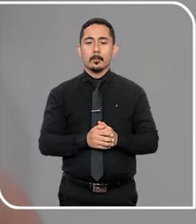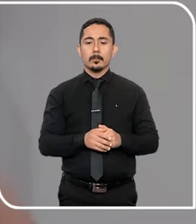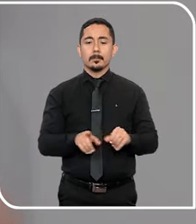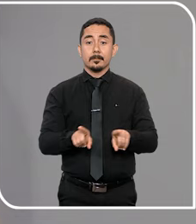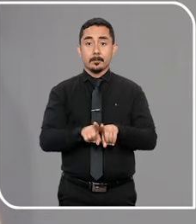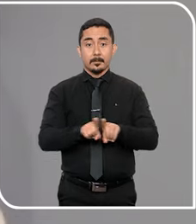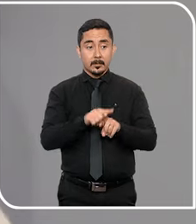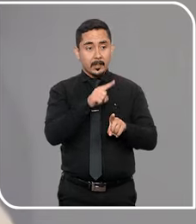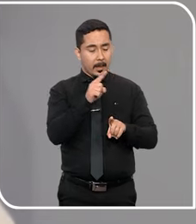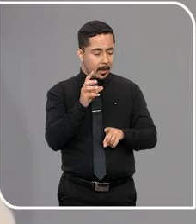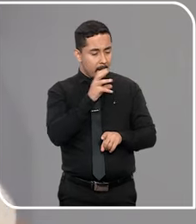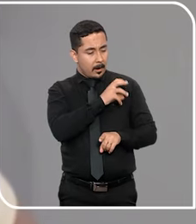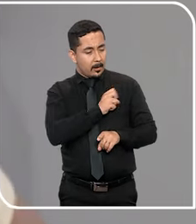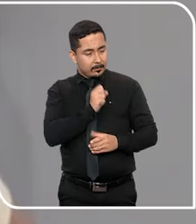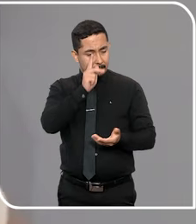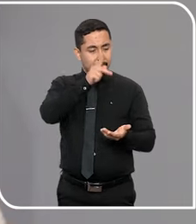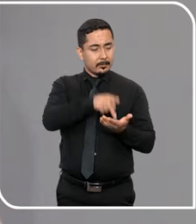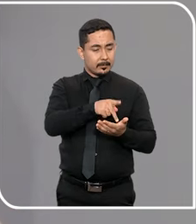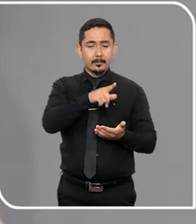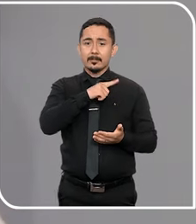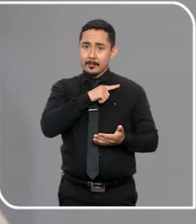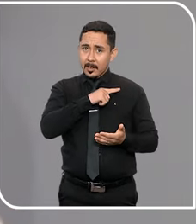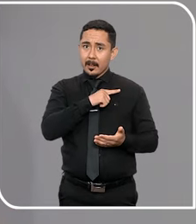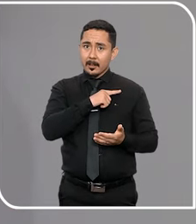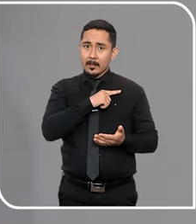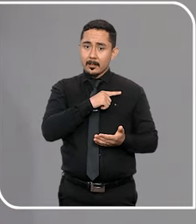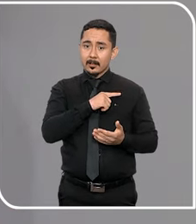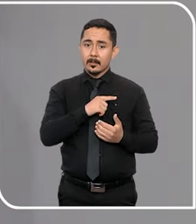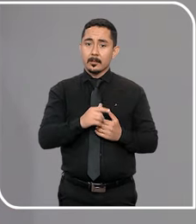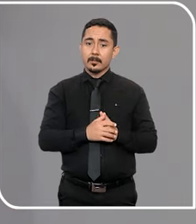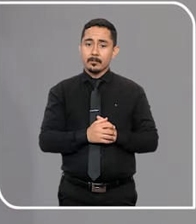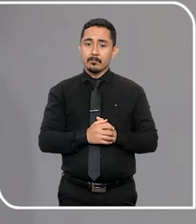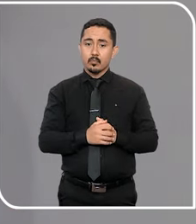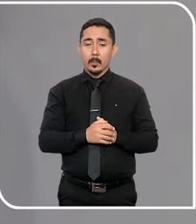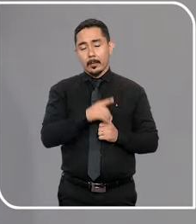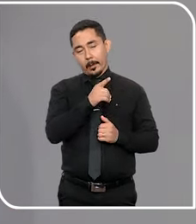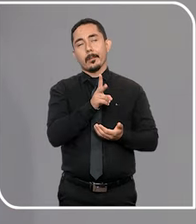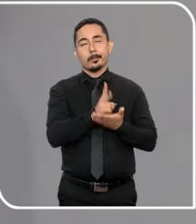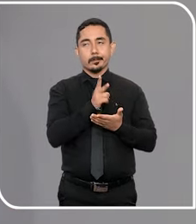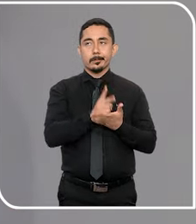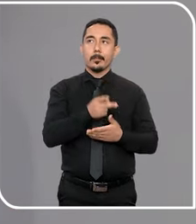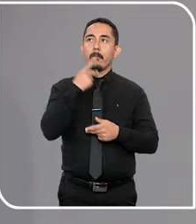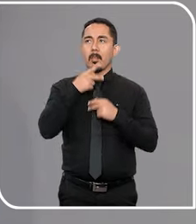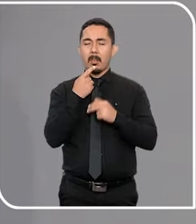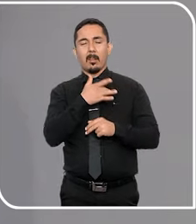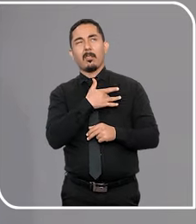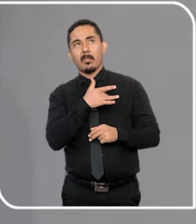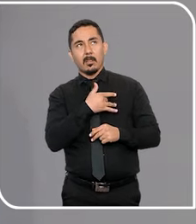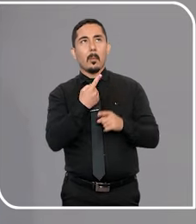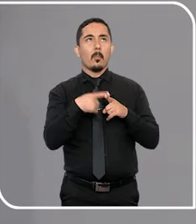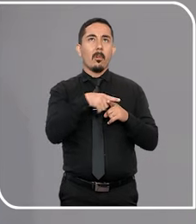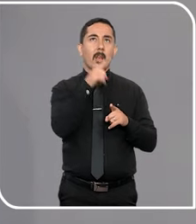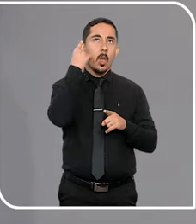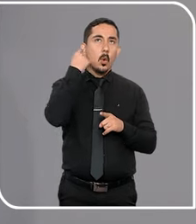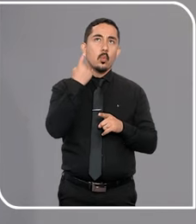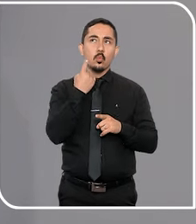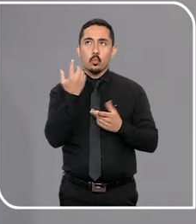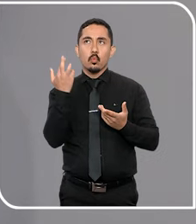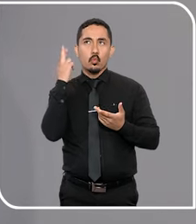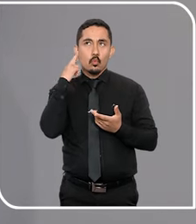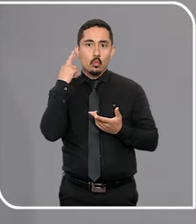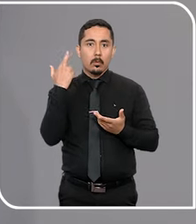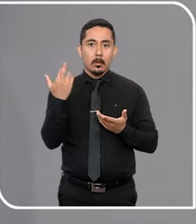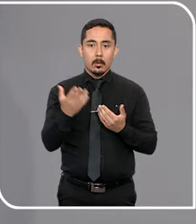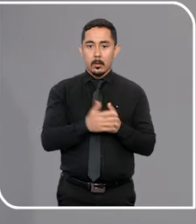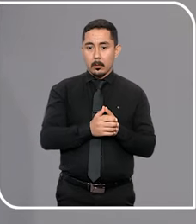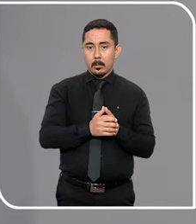né e ele é uma criança muito amada e ela continua eh falando né não ele é coitado sim porque ele